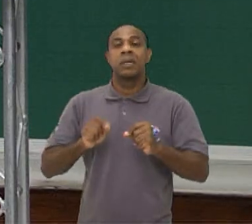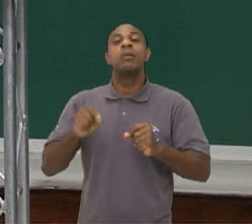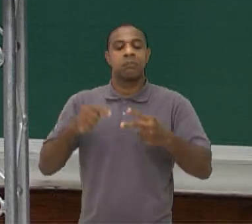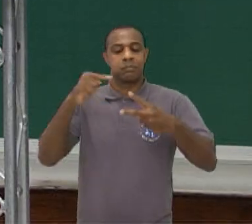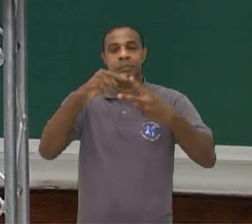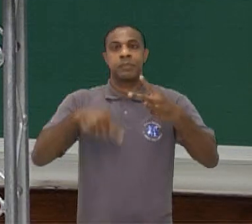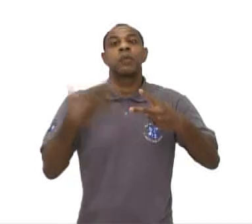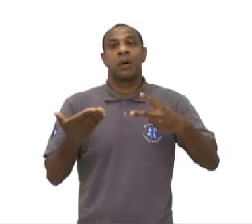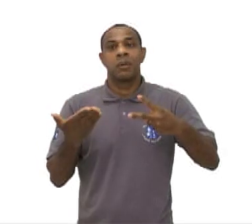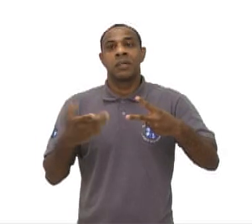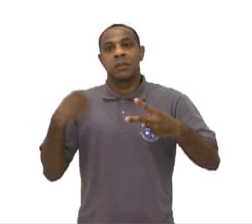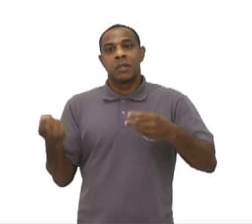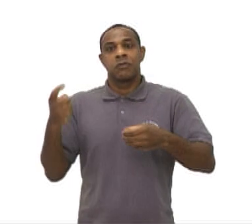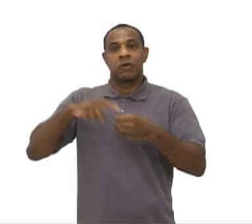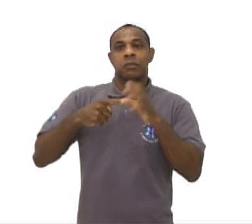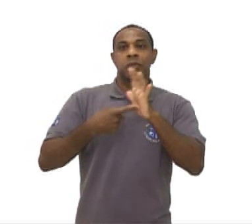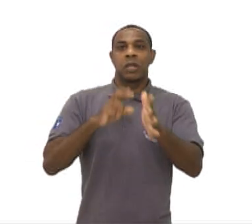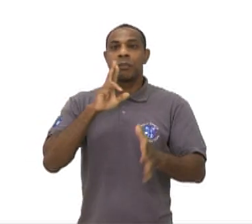já volta.